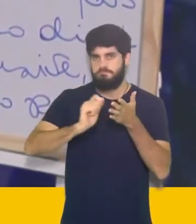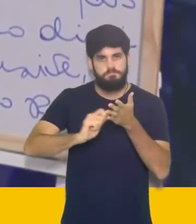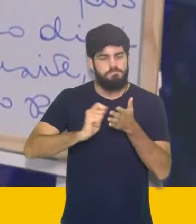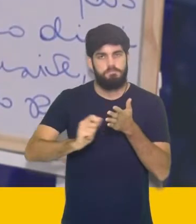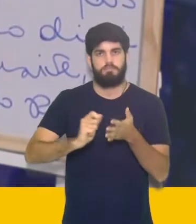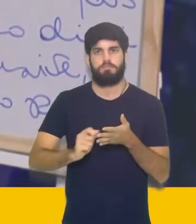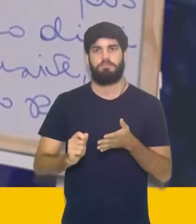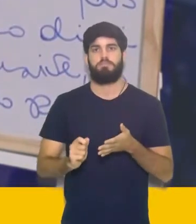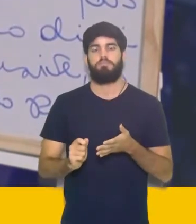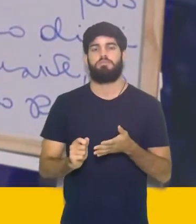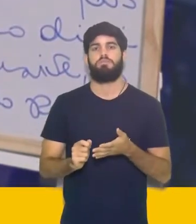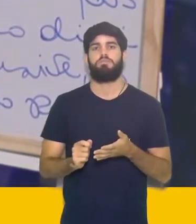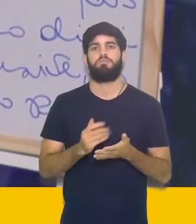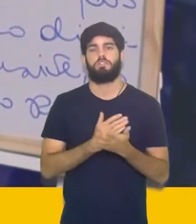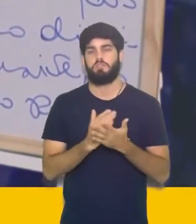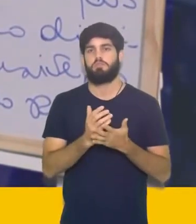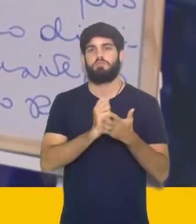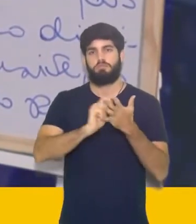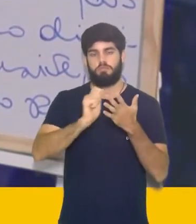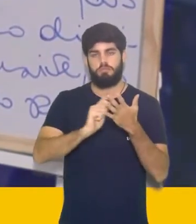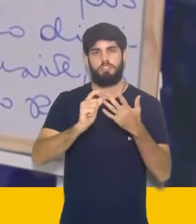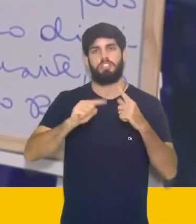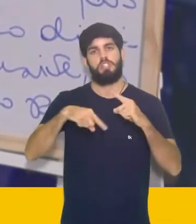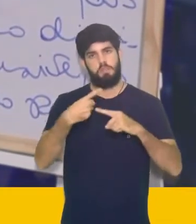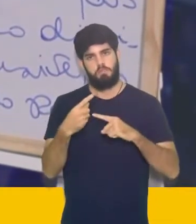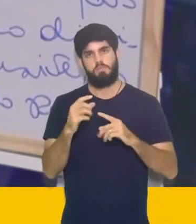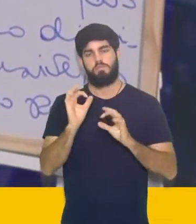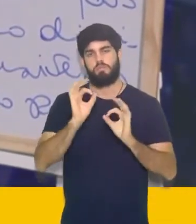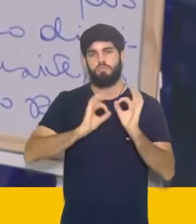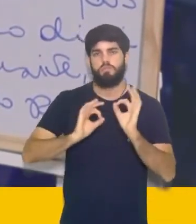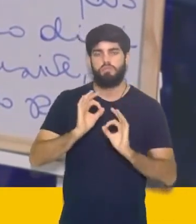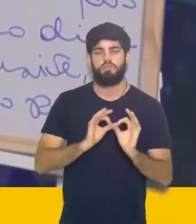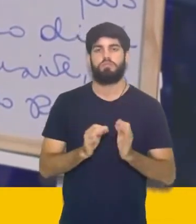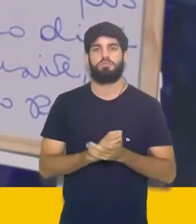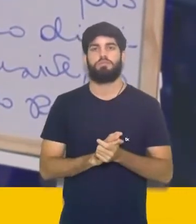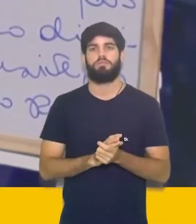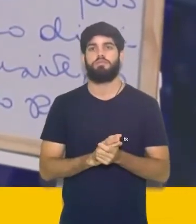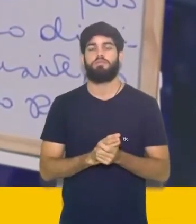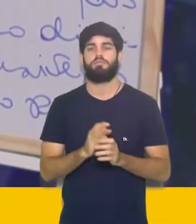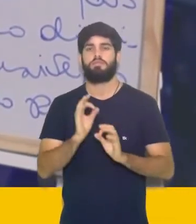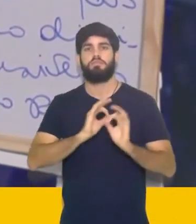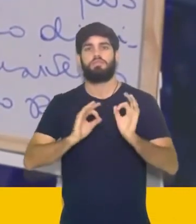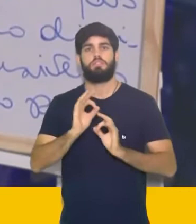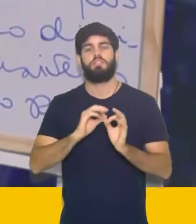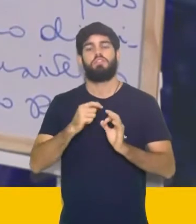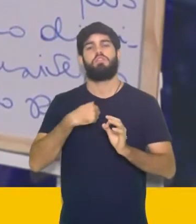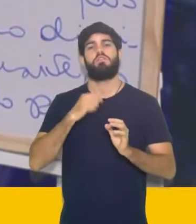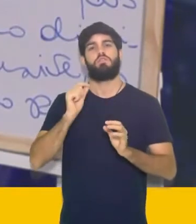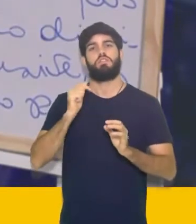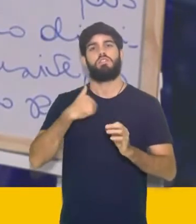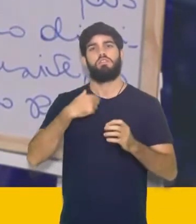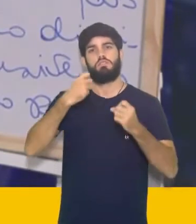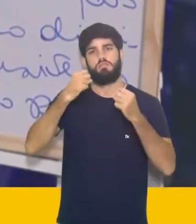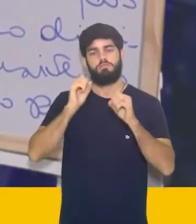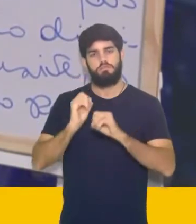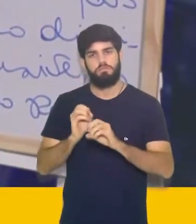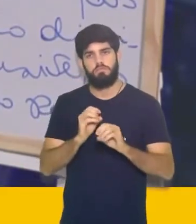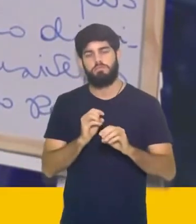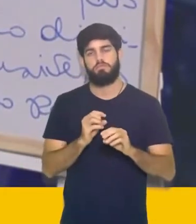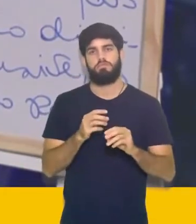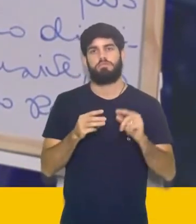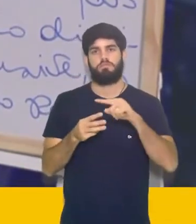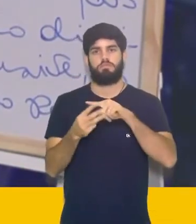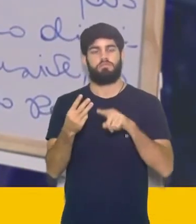caneta. Desce a caneta, depois a gente vai corrigir. Mas eu vou corrigir o quê, conselho? Vai corrigir o que eu te ensinei.